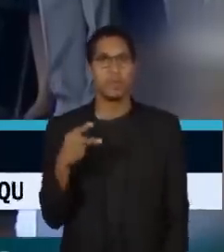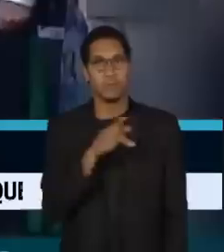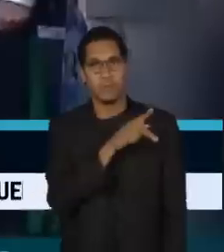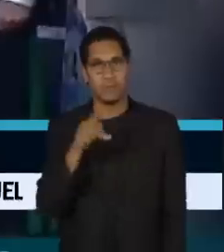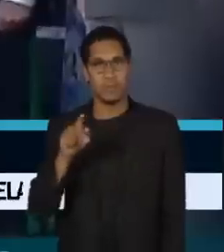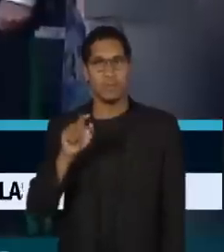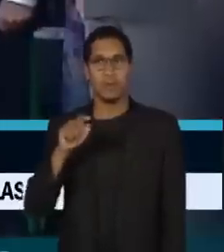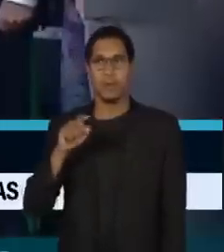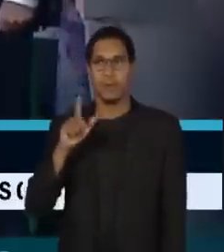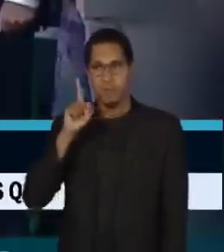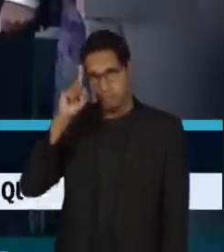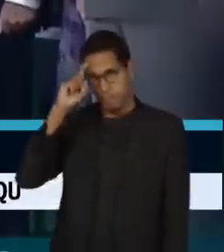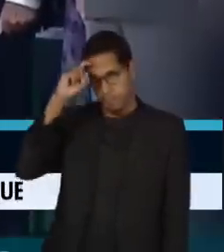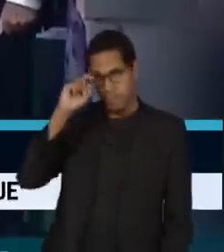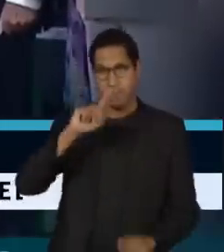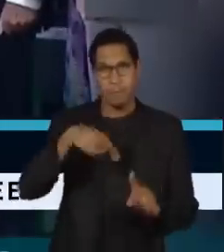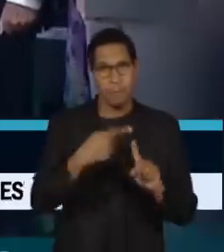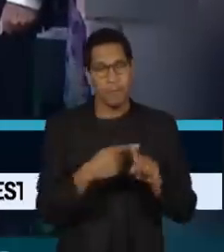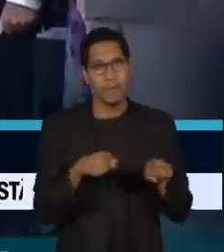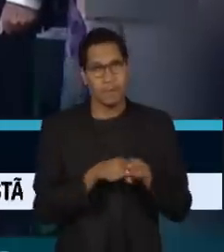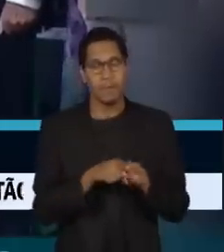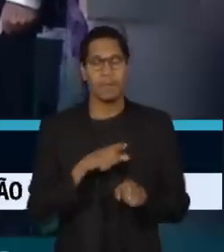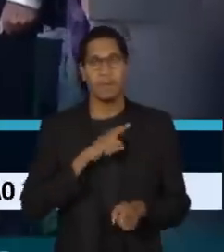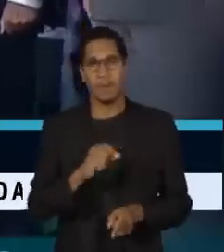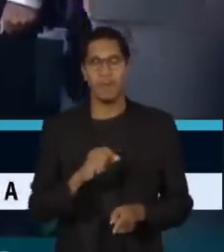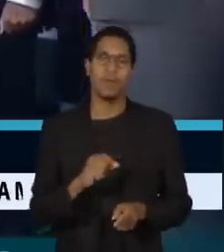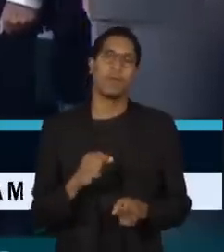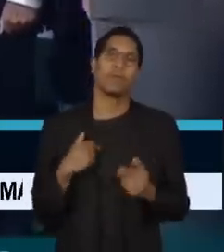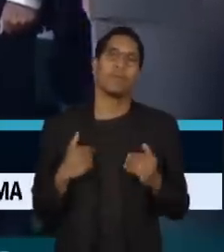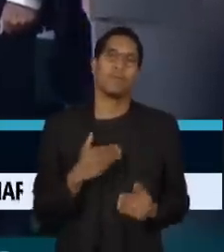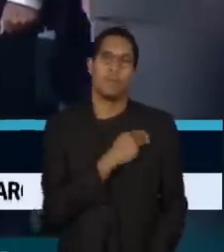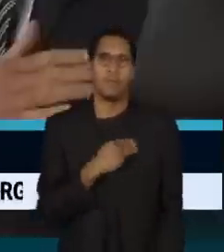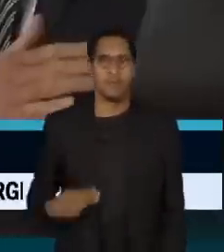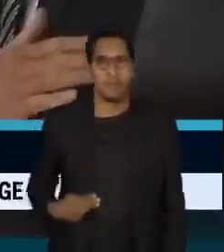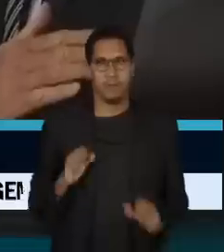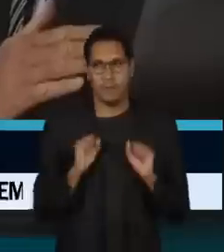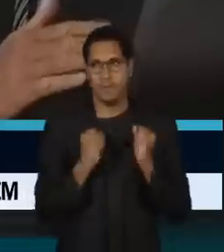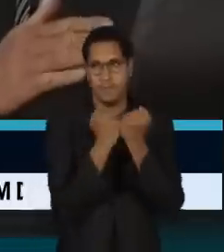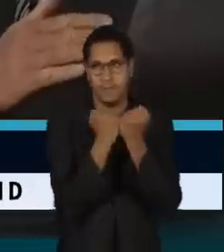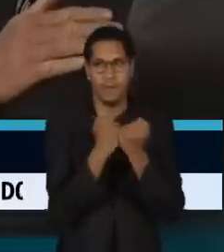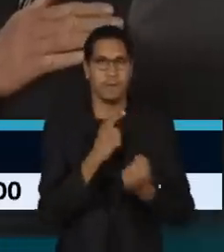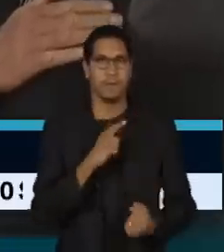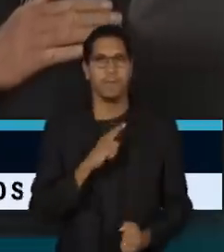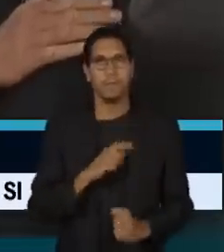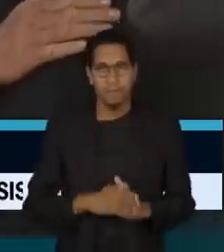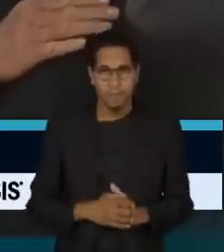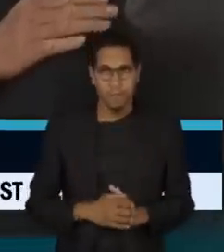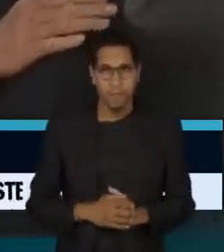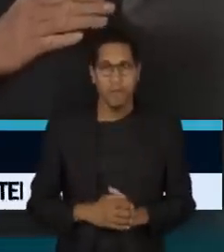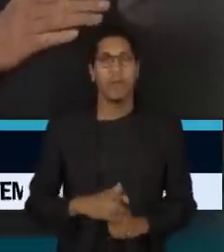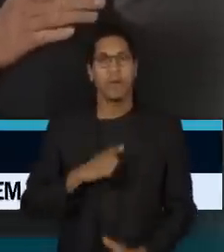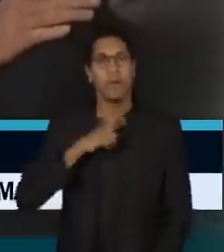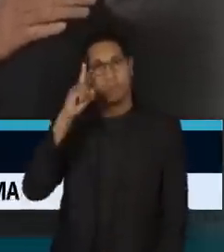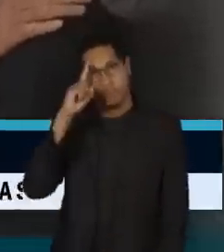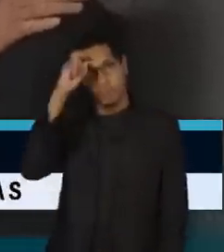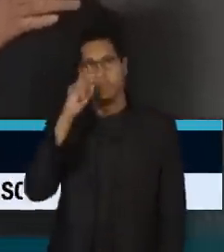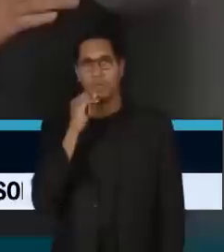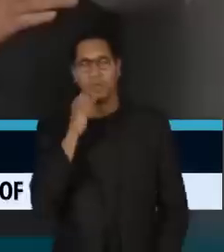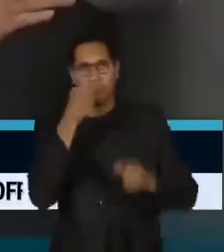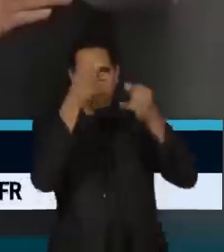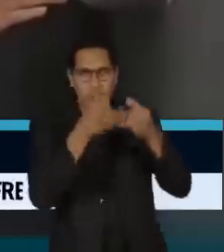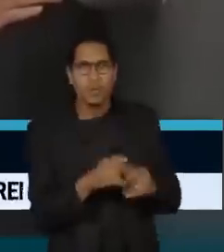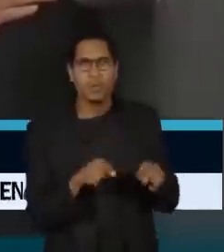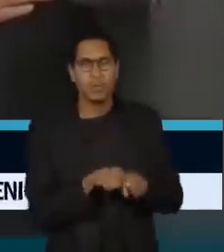do ministro da Defesa, Paulo Sérgio Nogueira de Oliveira. Há poucos dias, Mourão chegou a afirmar que o presidente estava com uma